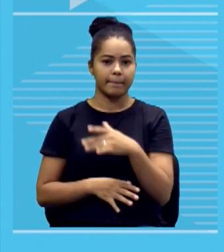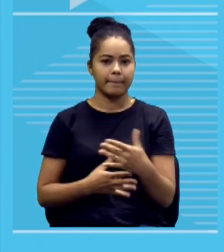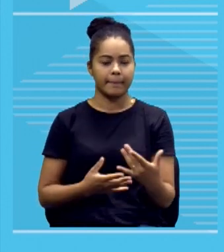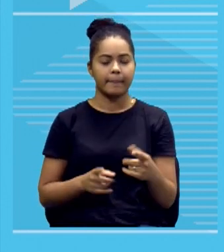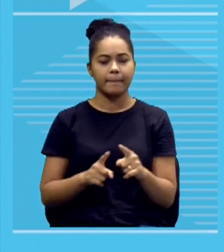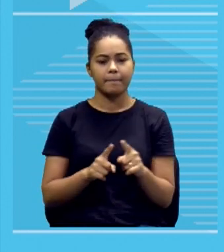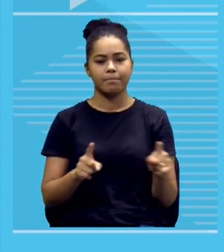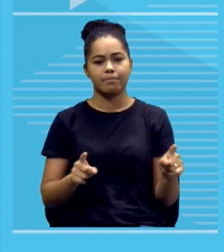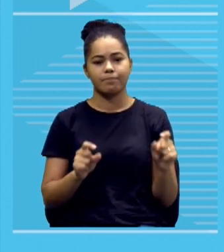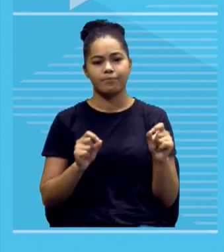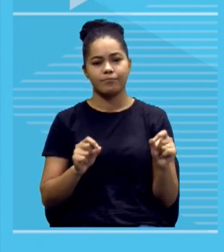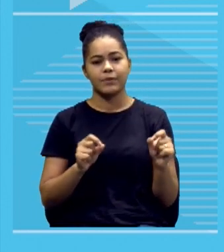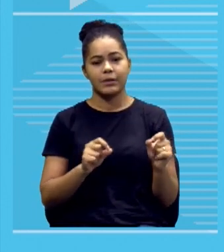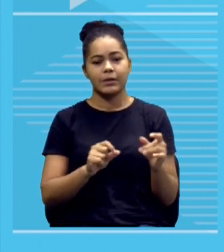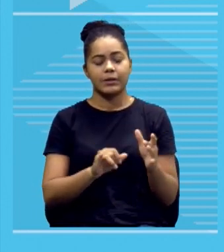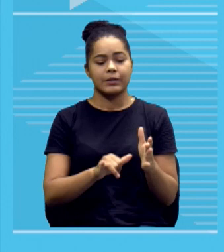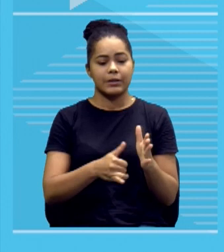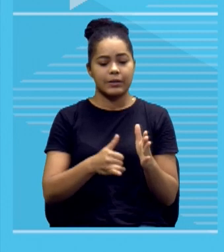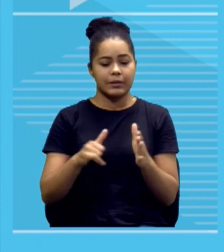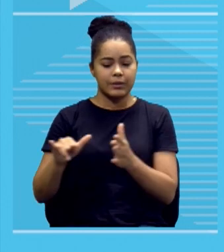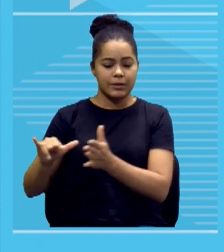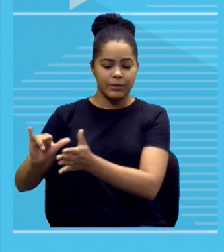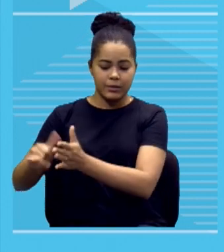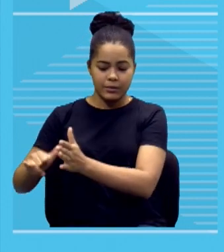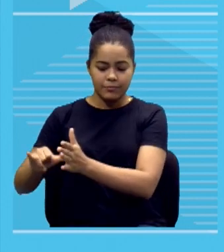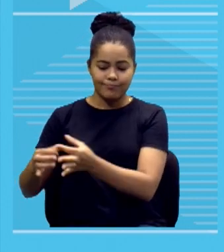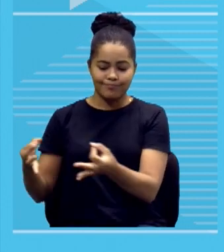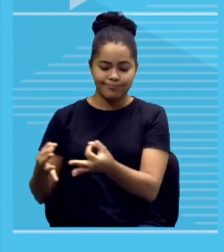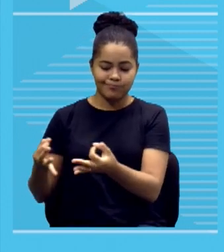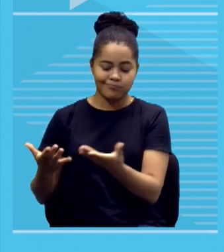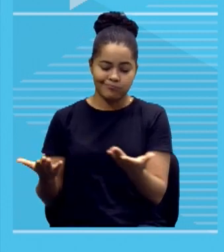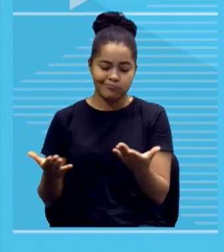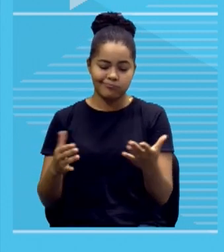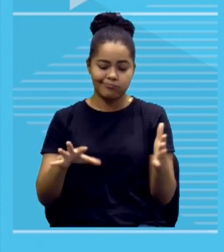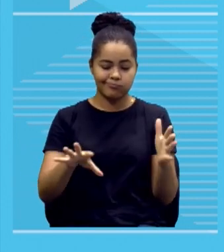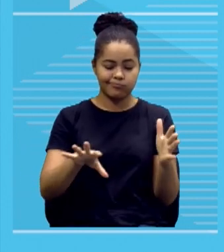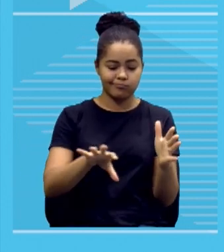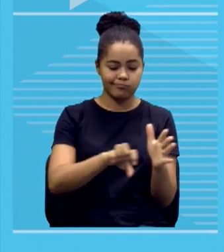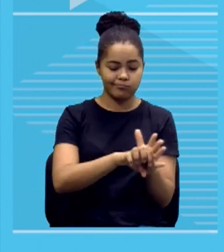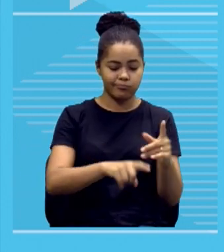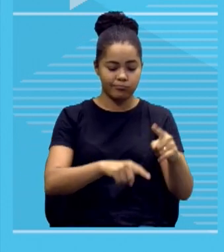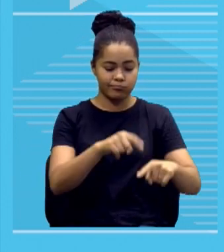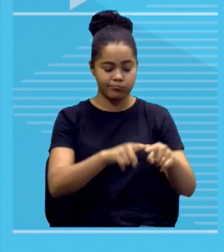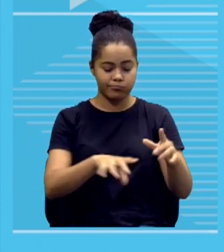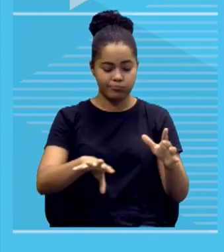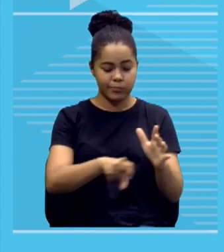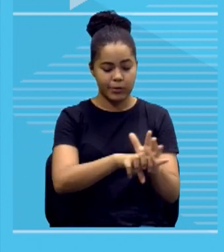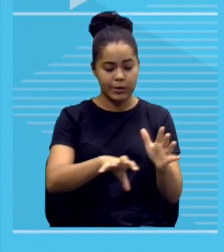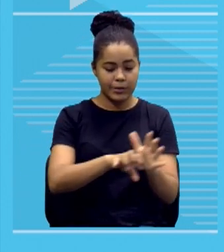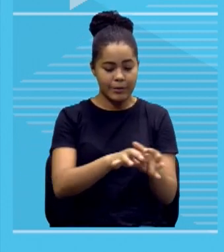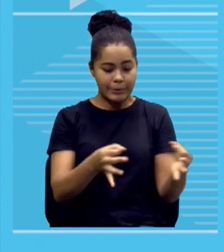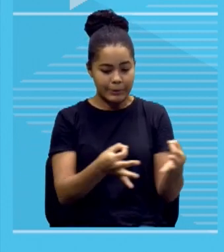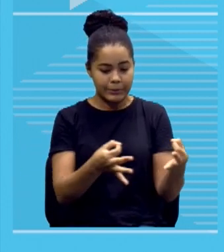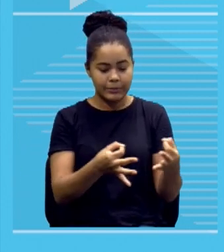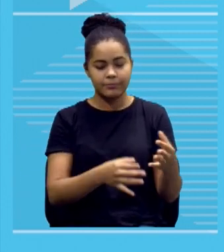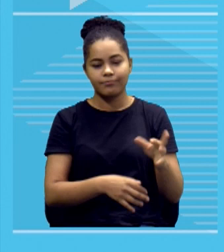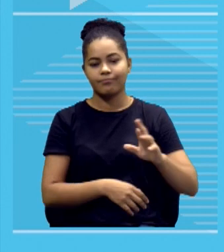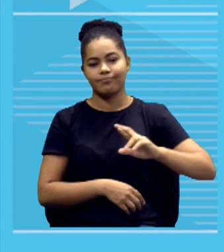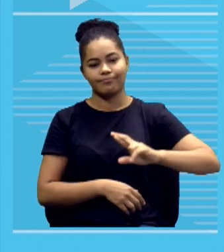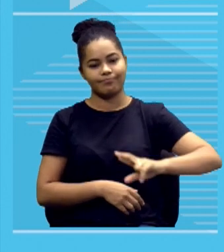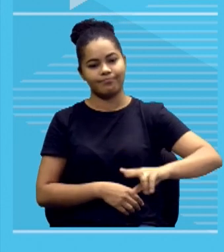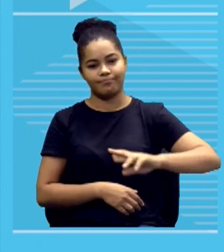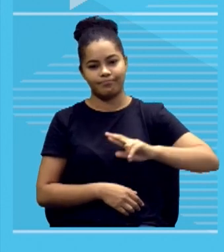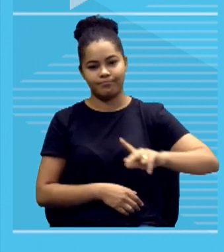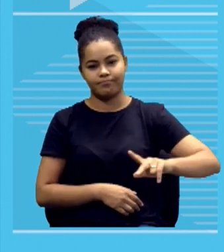existe gerador ideal, não existe receptor ideal. Não tem nenhum aparelho que pegue toda a energia elétrica e transforme em outra.